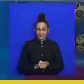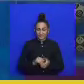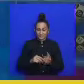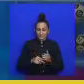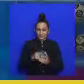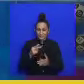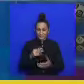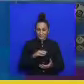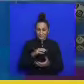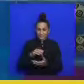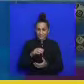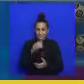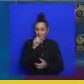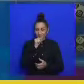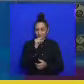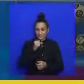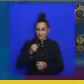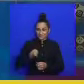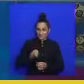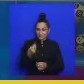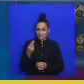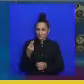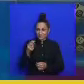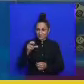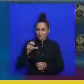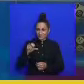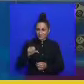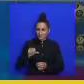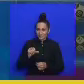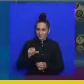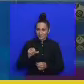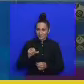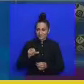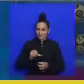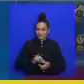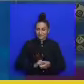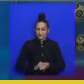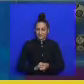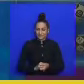Segunda bola. Bola laranja número 29.